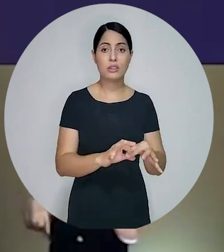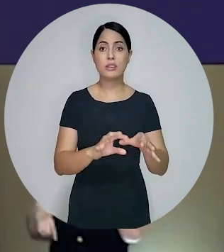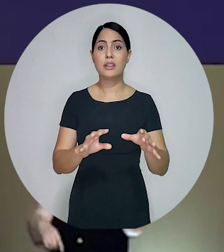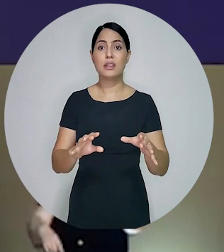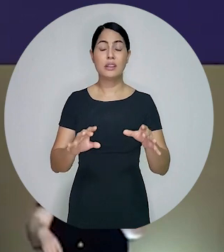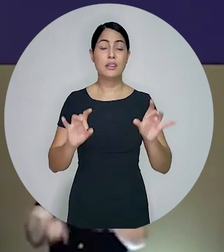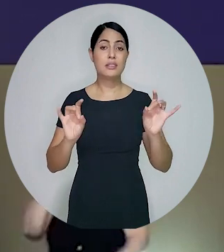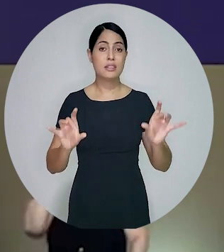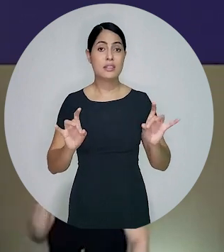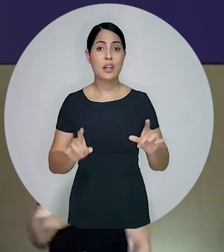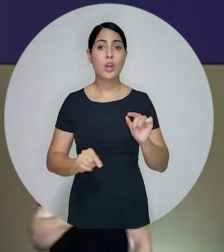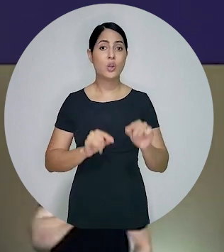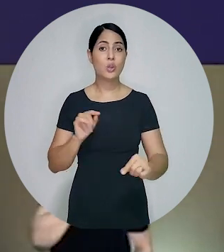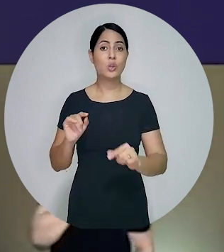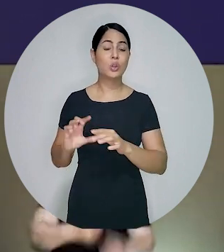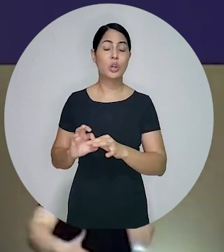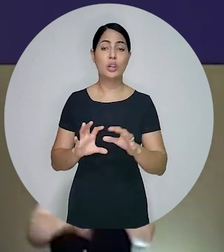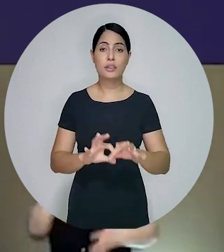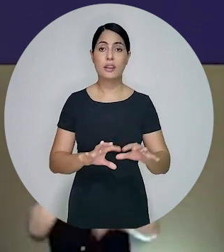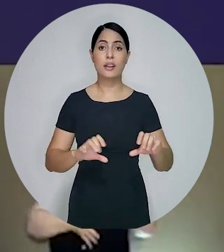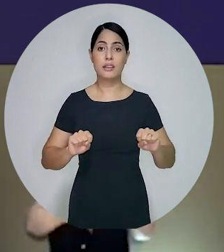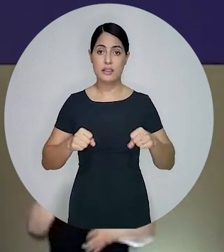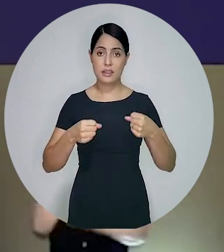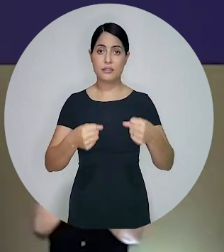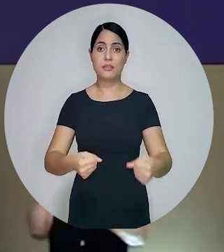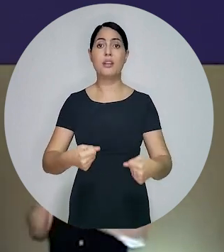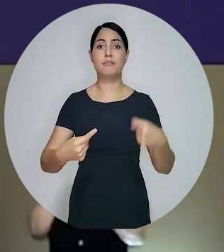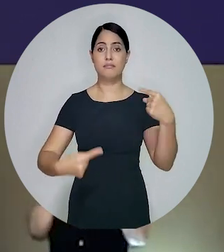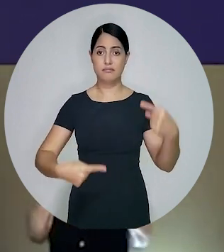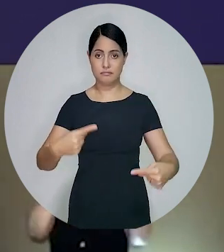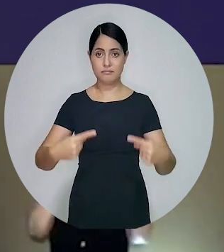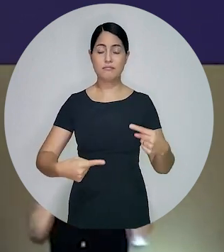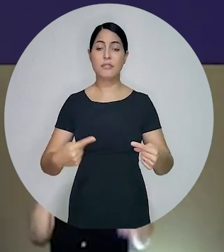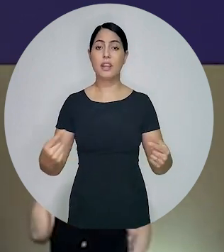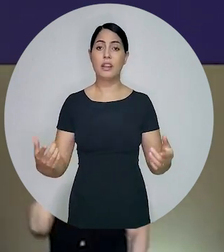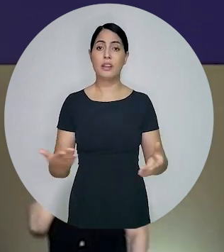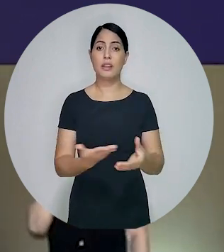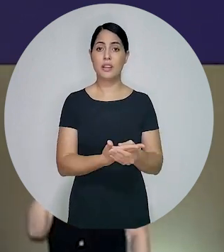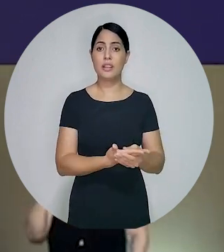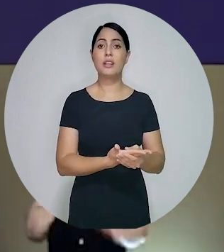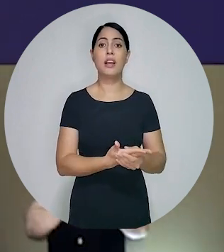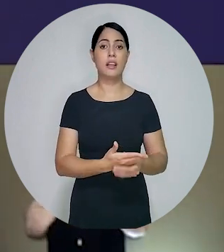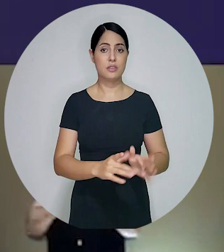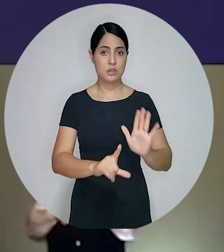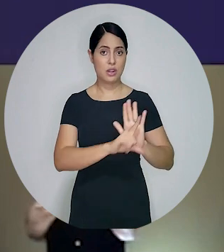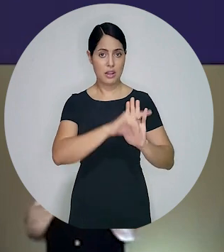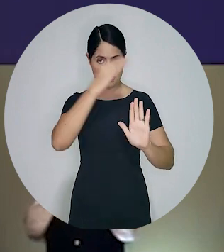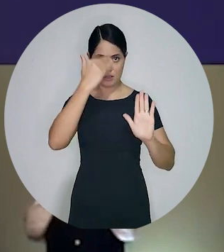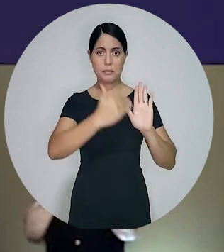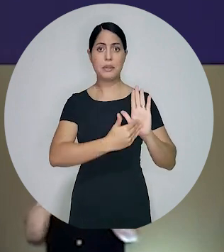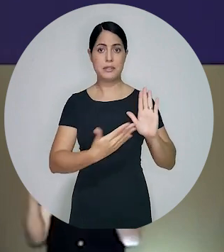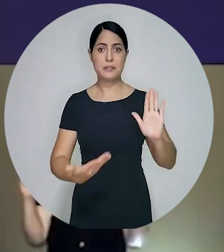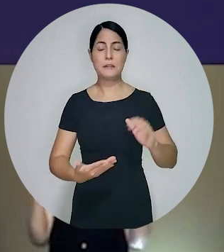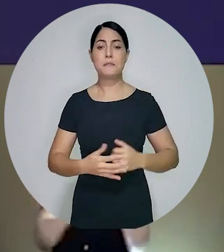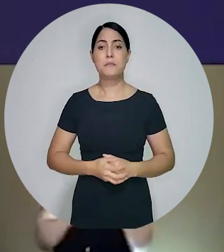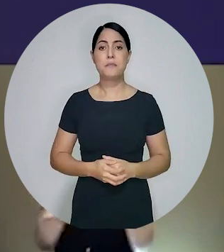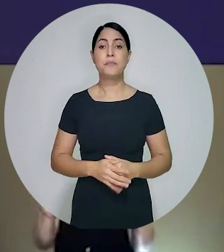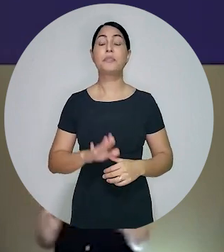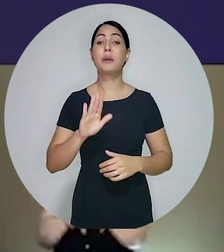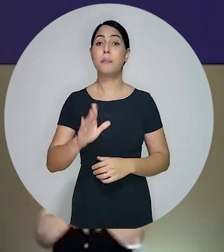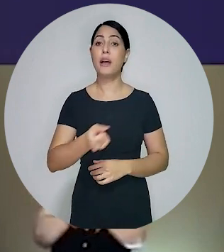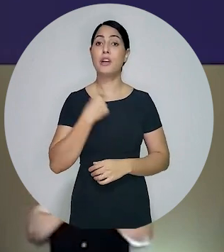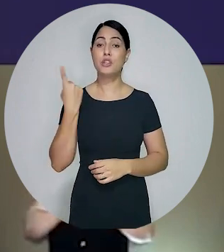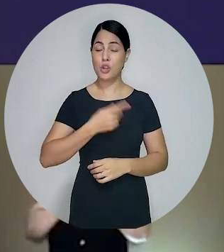pode interferir na prática de atos essenciais para a ampla defesa do devido processo legal. Além disso, é bom